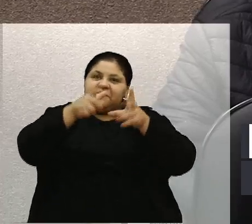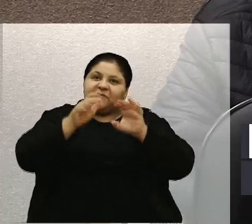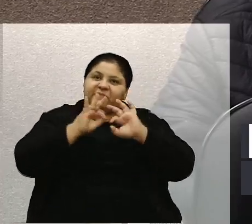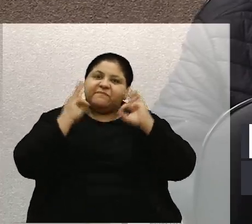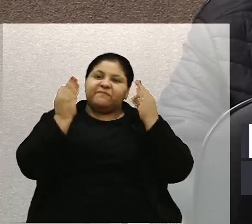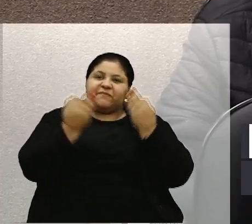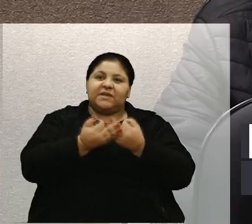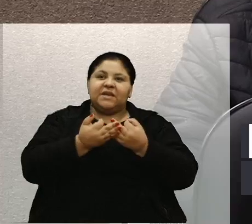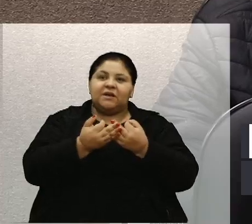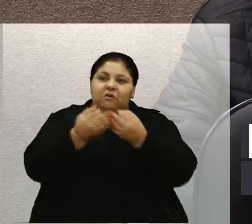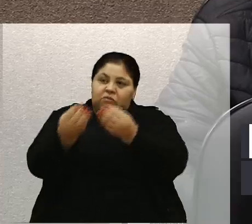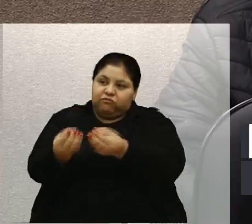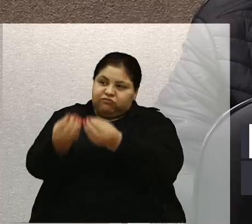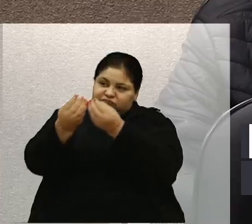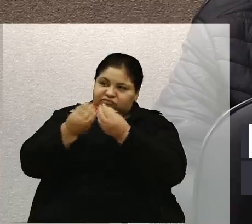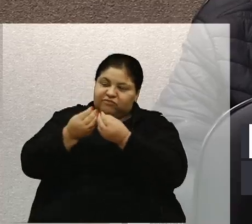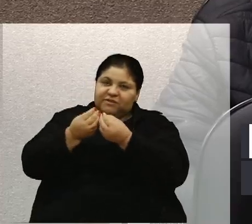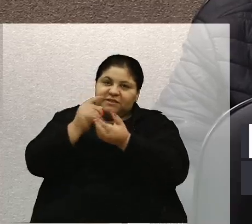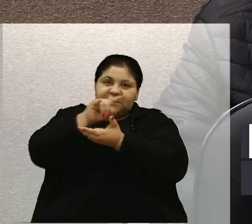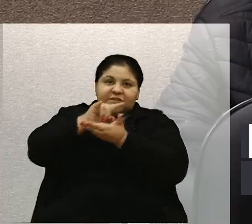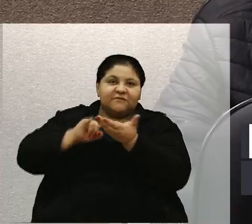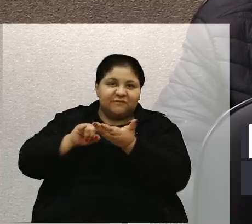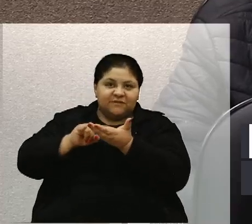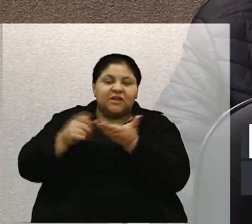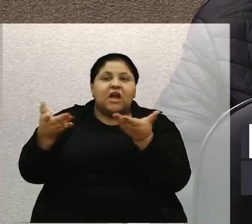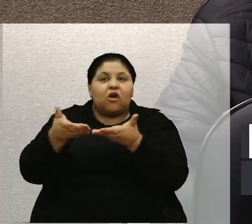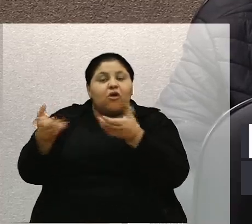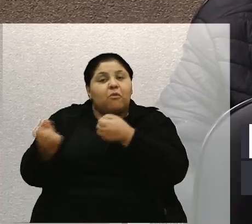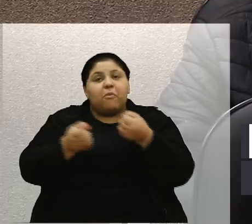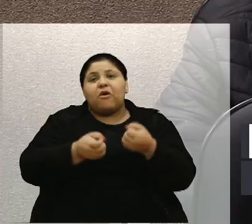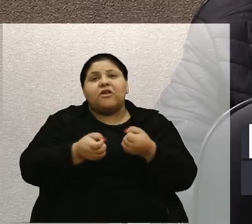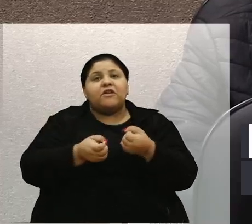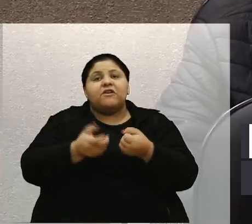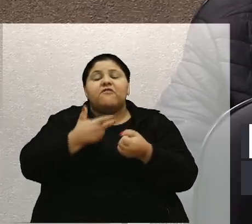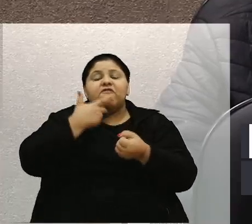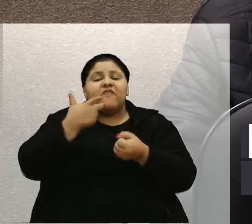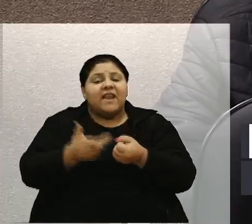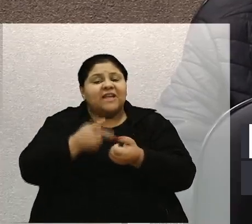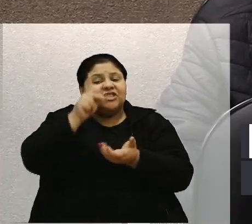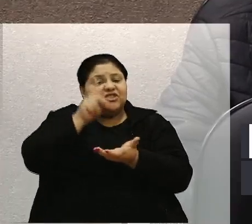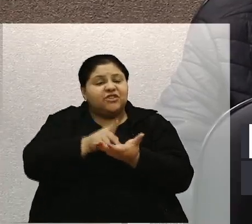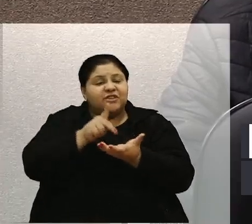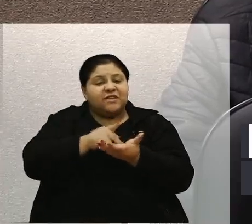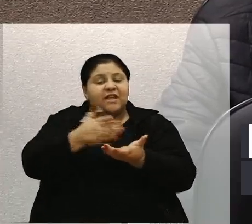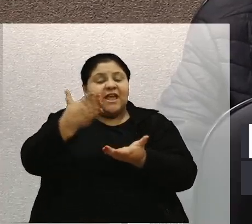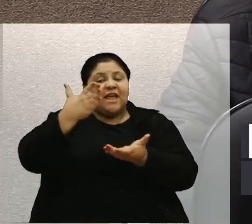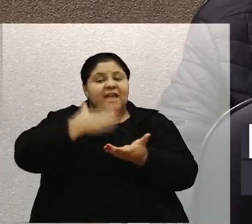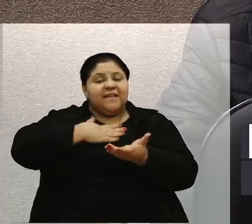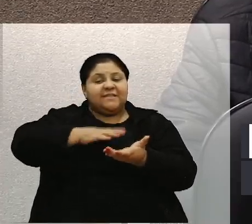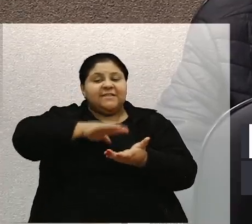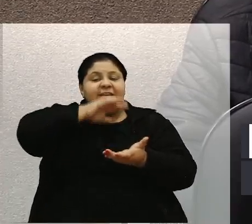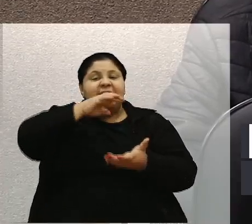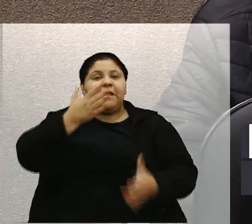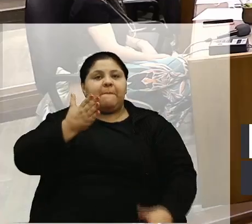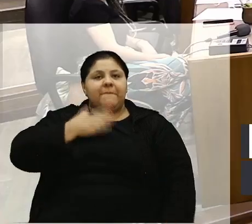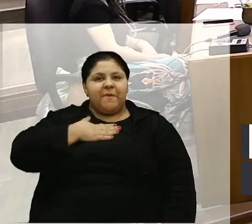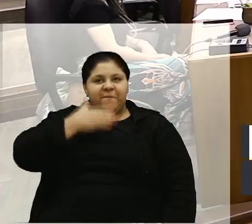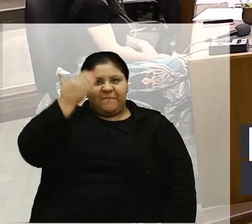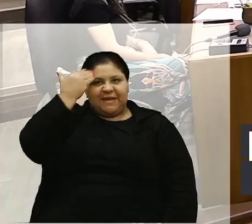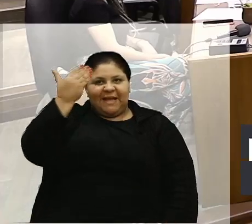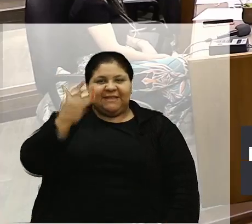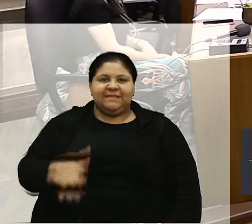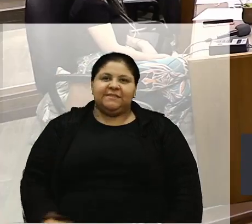famílias que estão recebendo esses títulos e que agora podem dizer com segurança: esse terreno é meu. Obrigada.